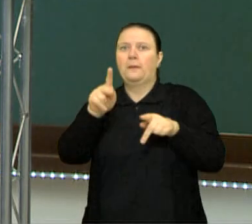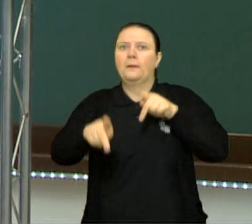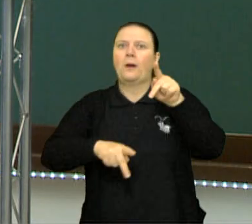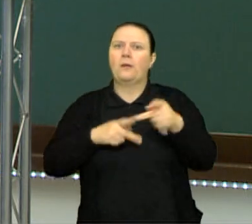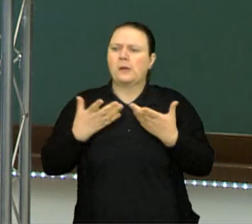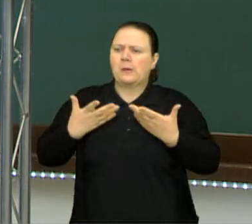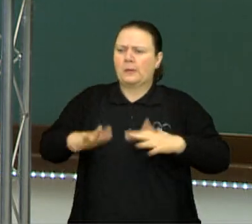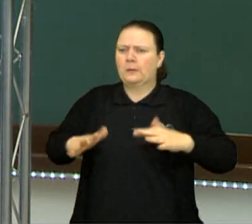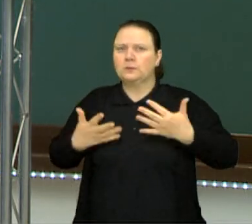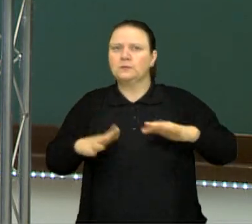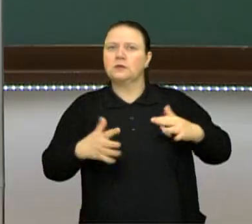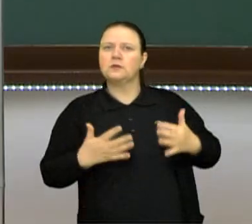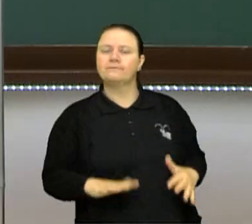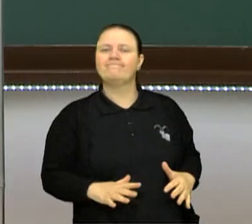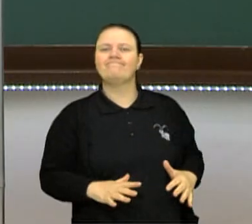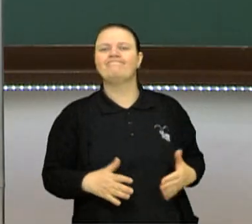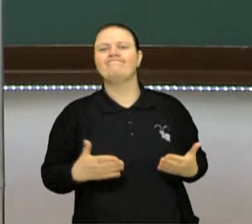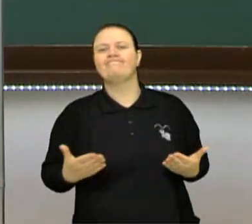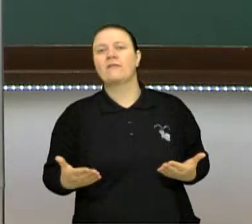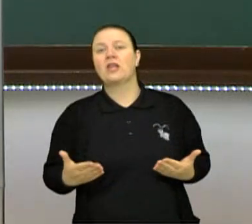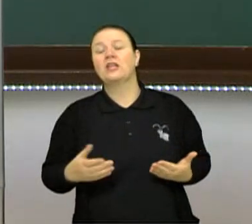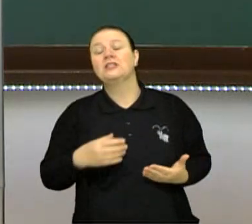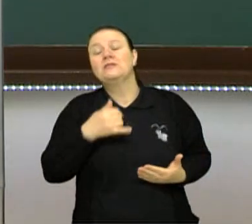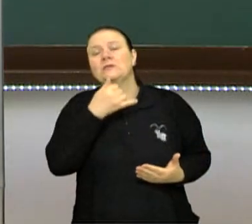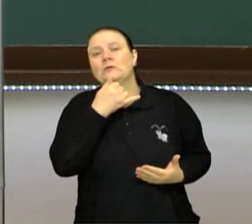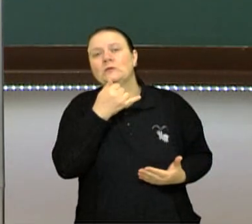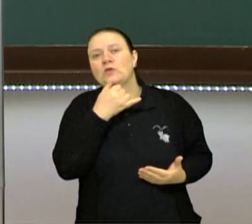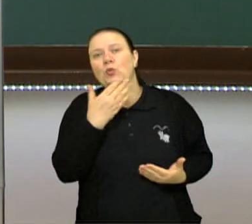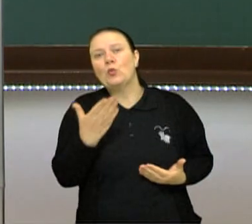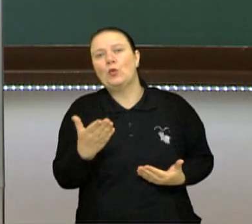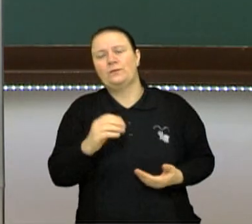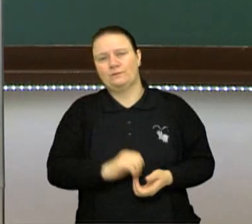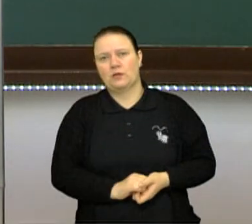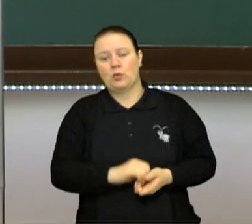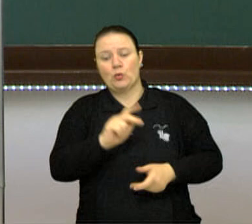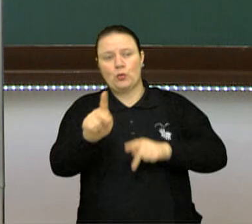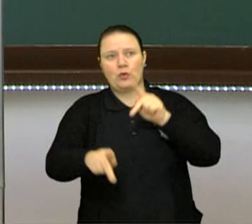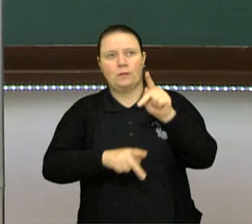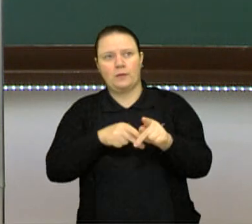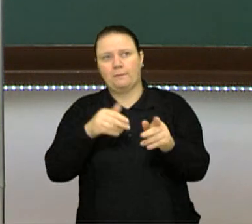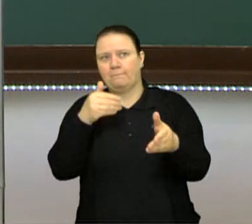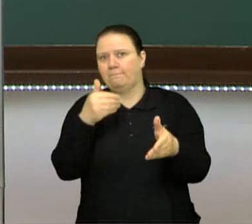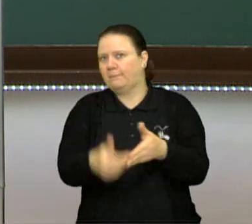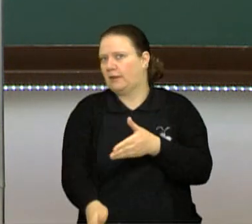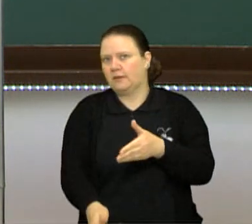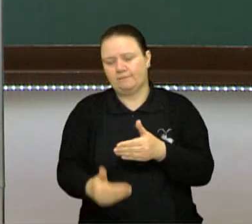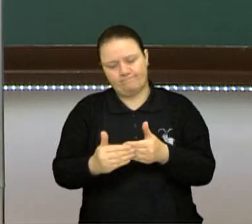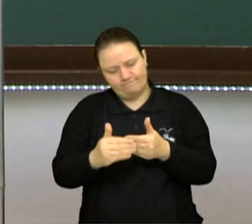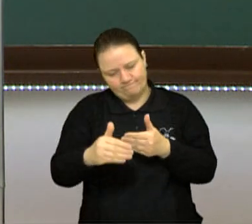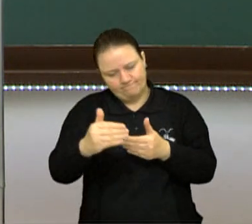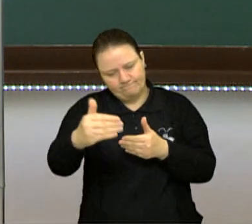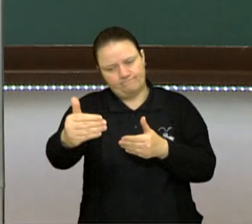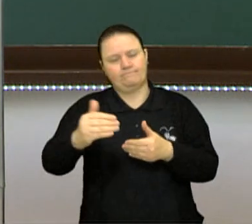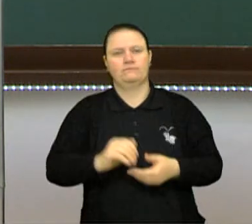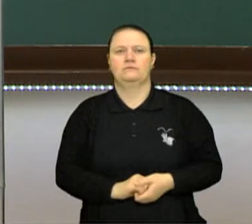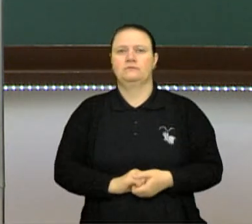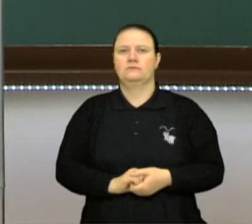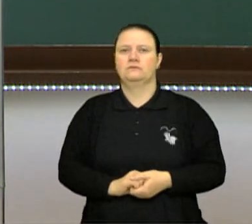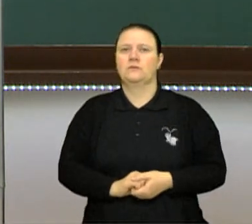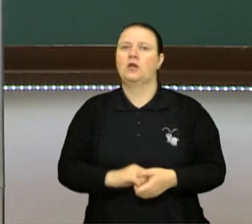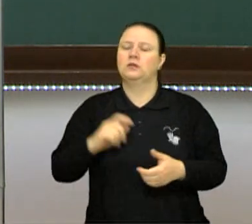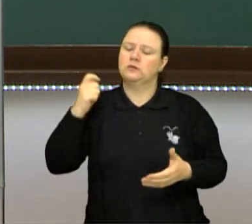isso, logicamente, reprimido na sucessão, fez com que o povo perdesse a questão logo na sequência. Eles